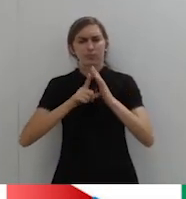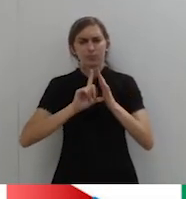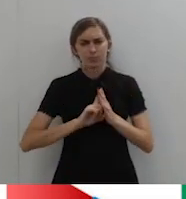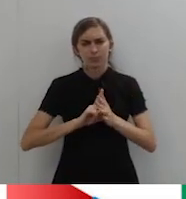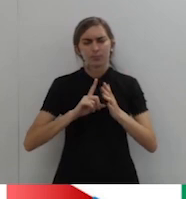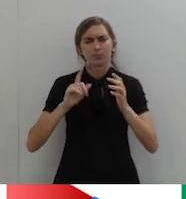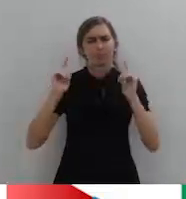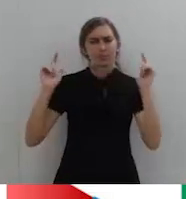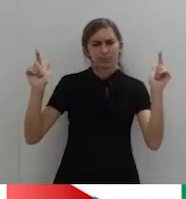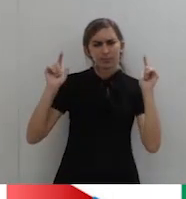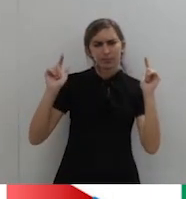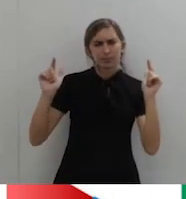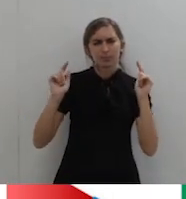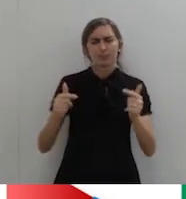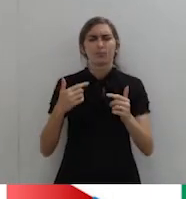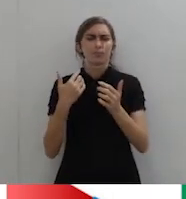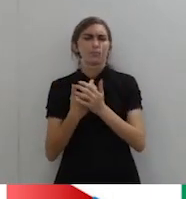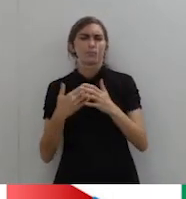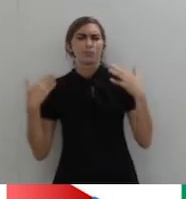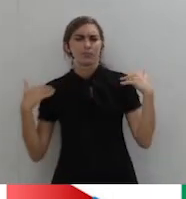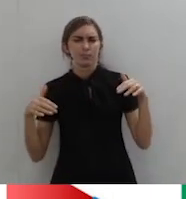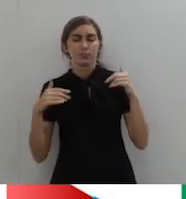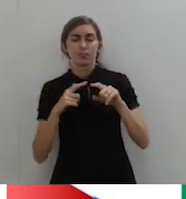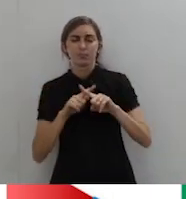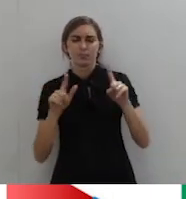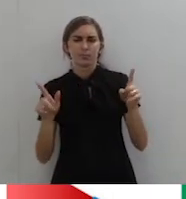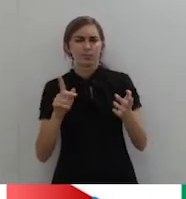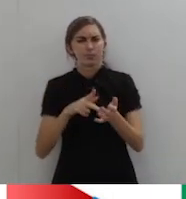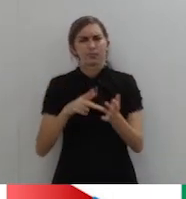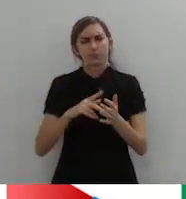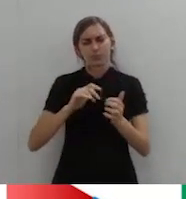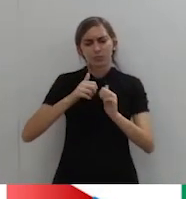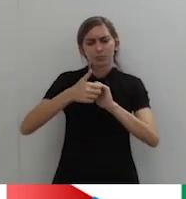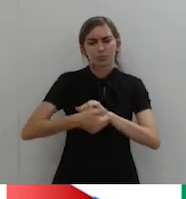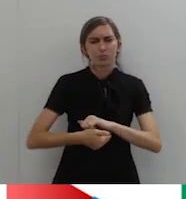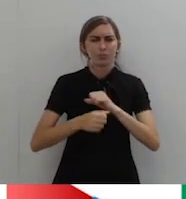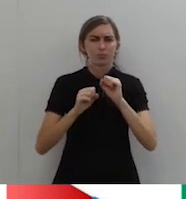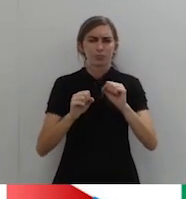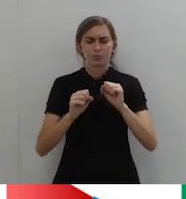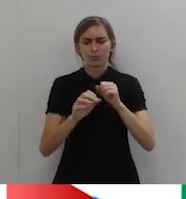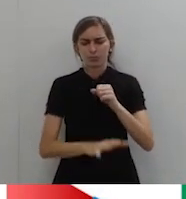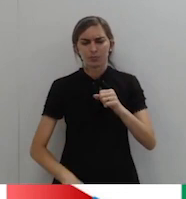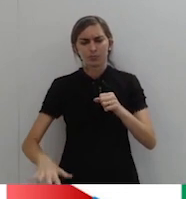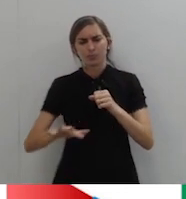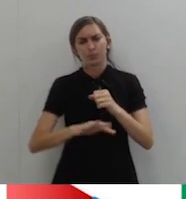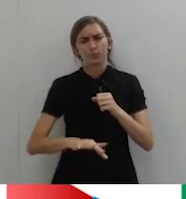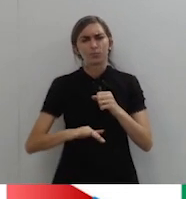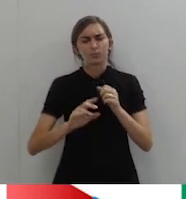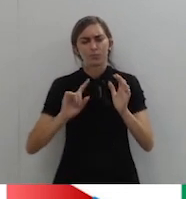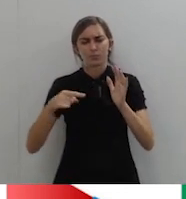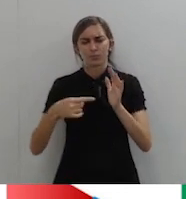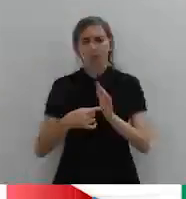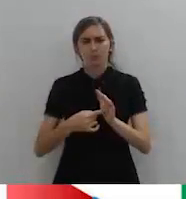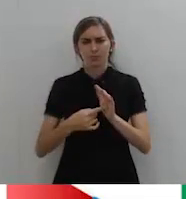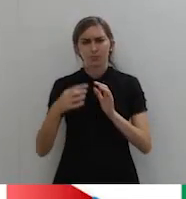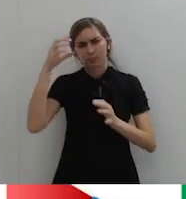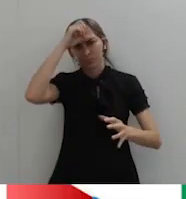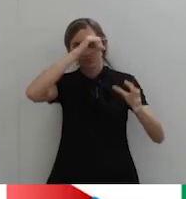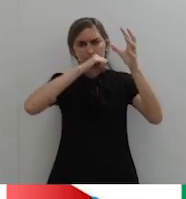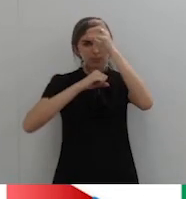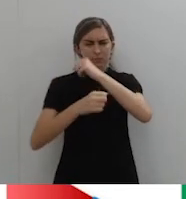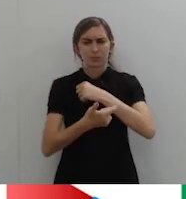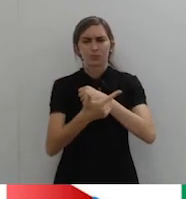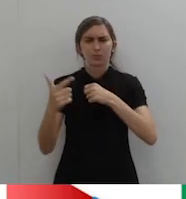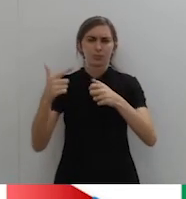jogo era para diversão, para o lazer, mas na realidade o jogo também pode ser um meio como objetivo para